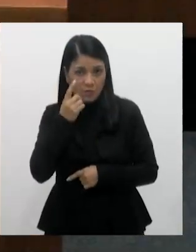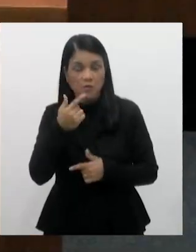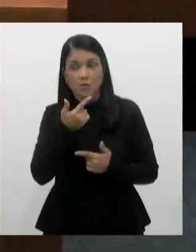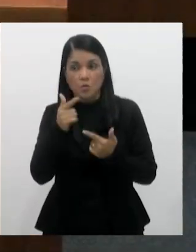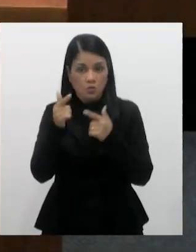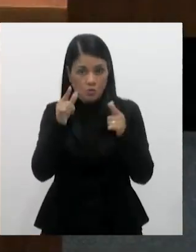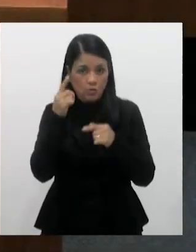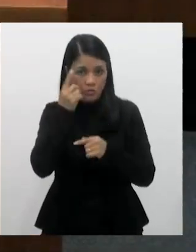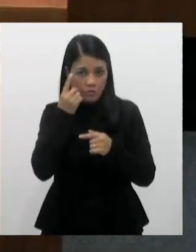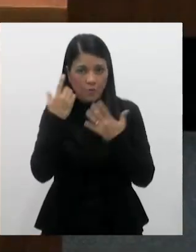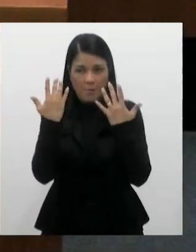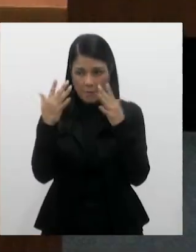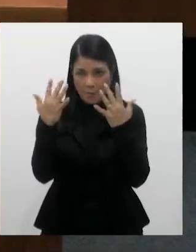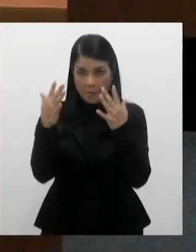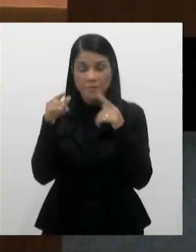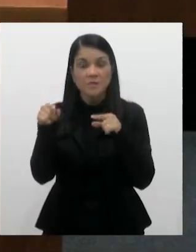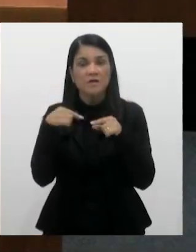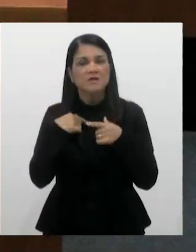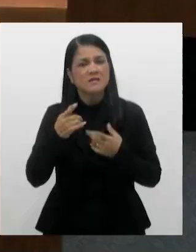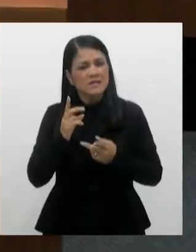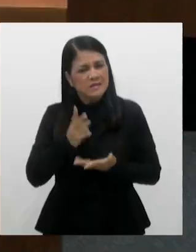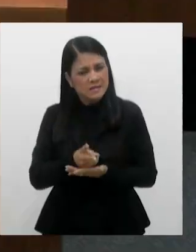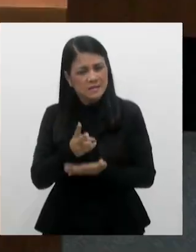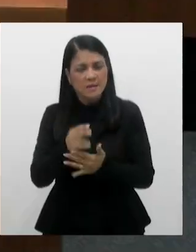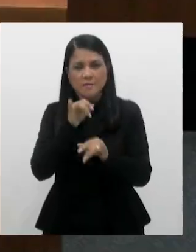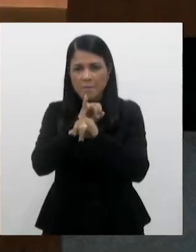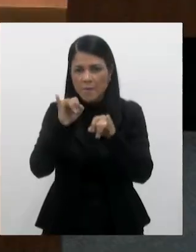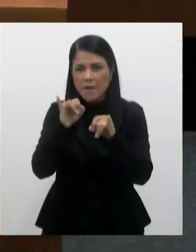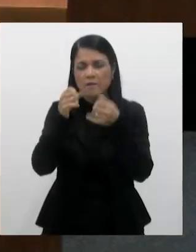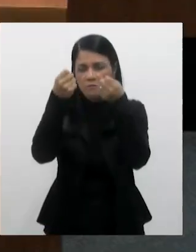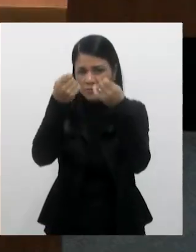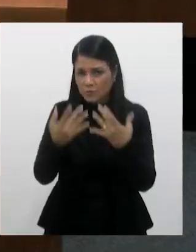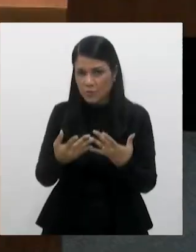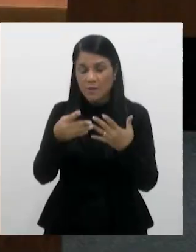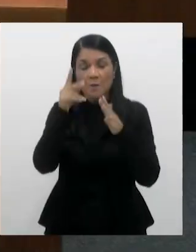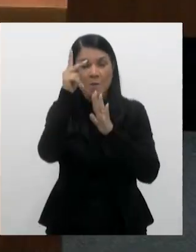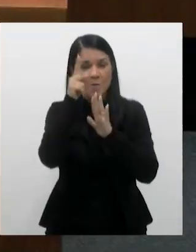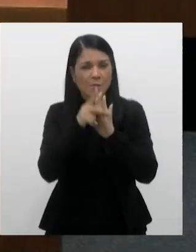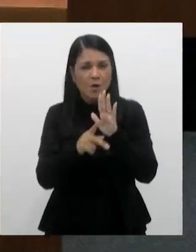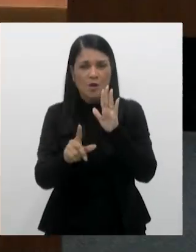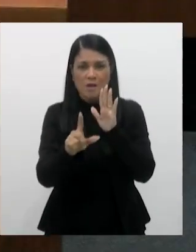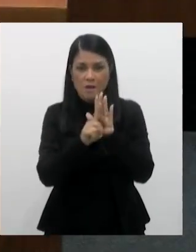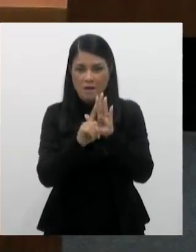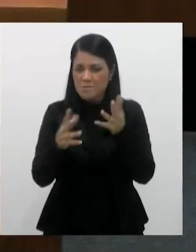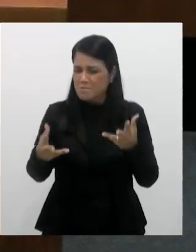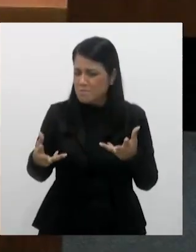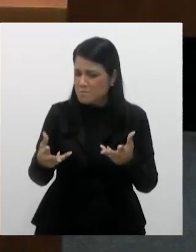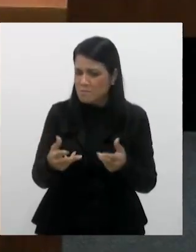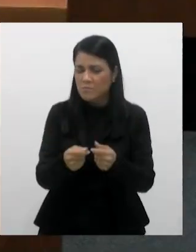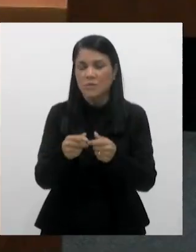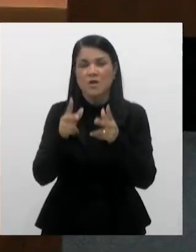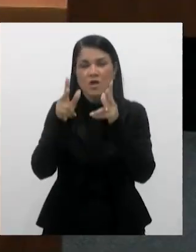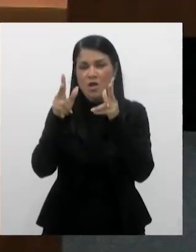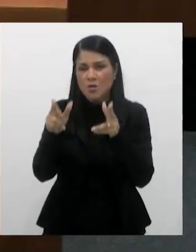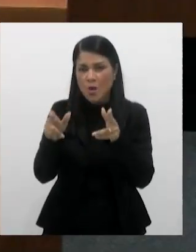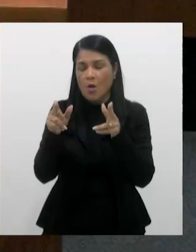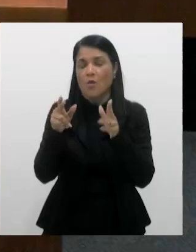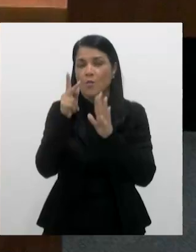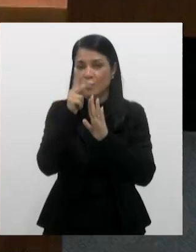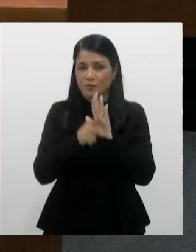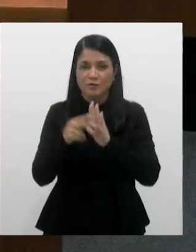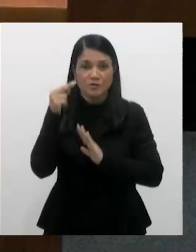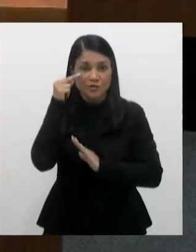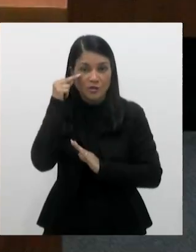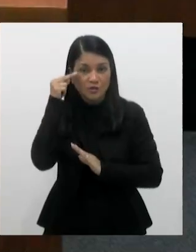deputados, porque é uma coisa que a gente sempre fala aqui dentro dessa casa, que projetos excelentes, como é o caso desse da Tia Ju e de tantos outros, às vezes